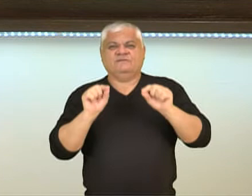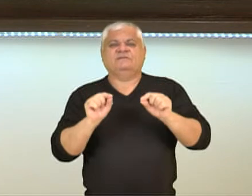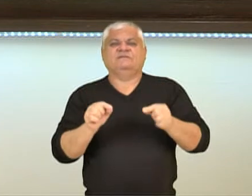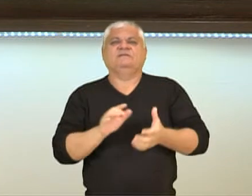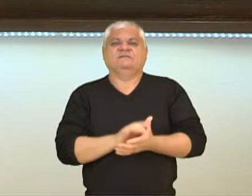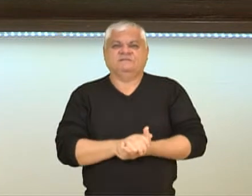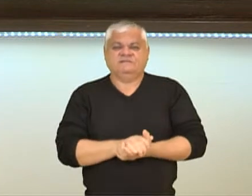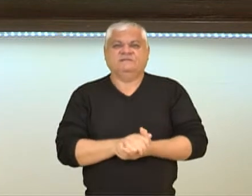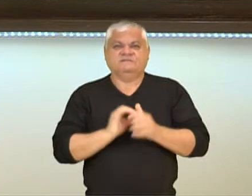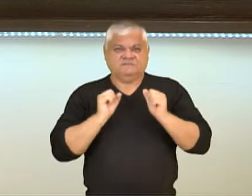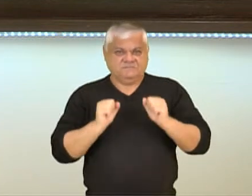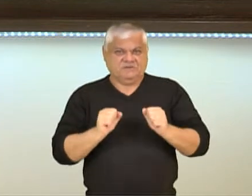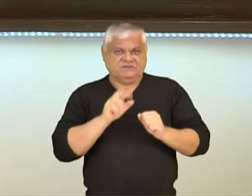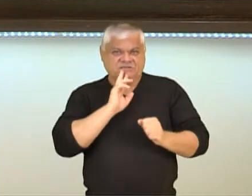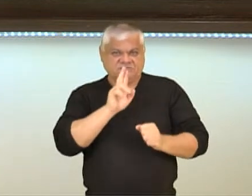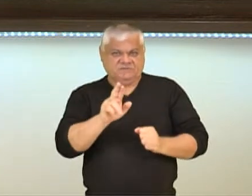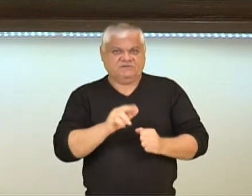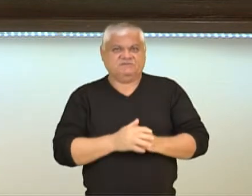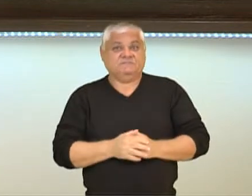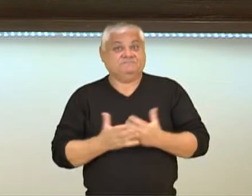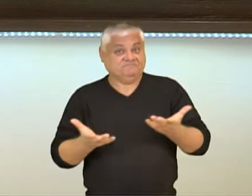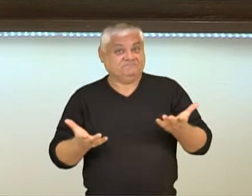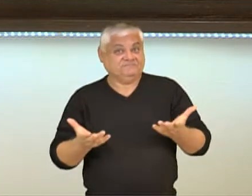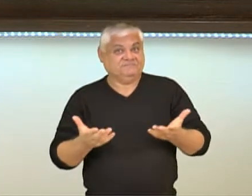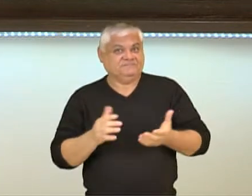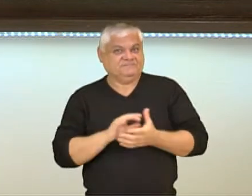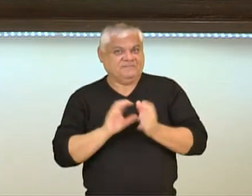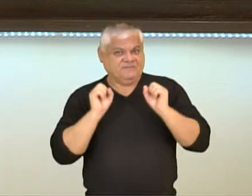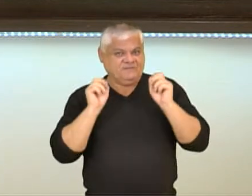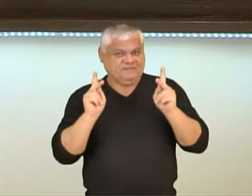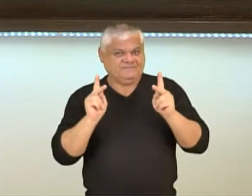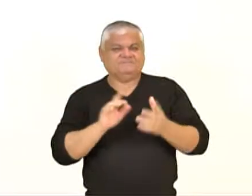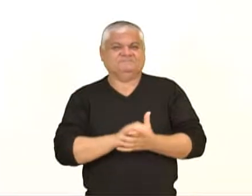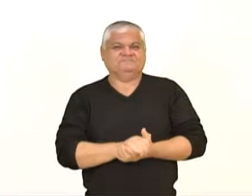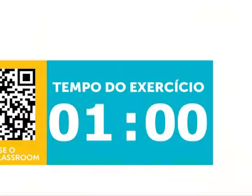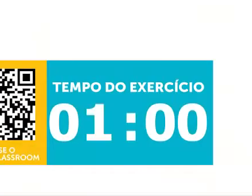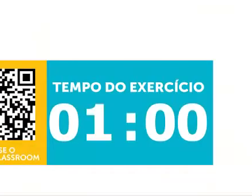as nossas possibilidades de resposta, as nossas hipóteses de leitura.